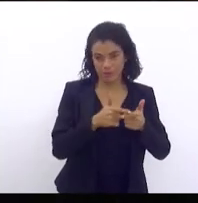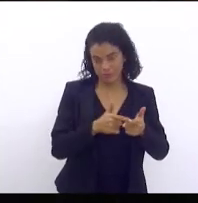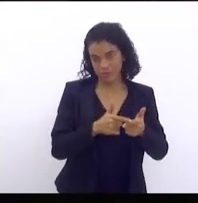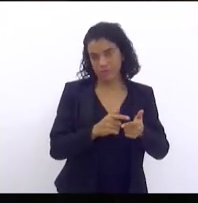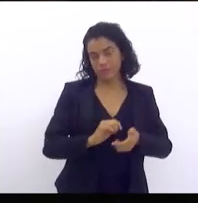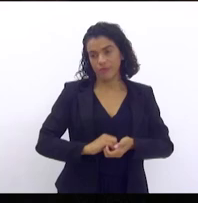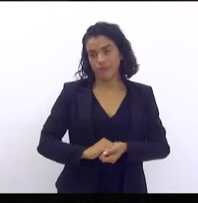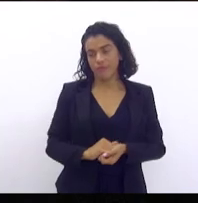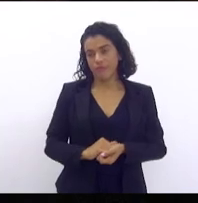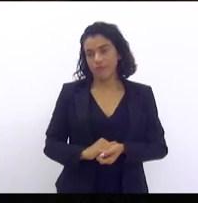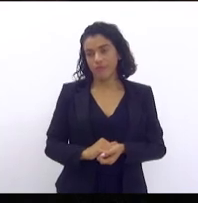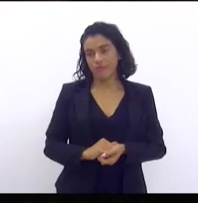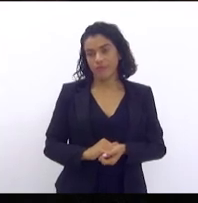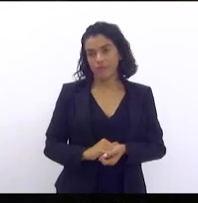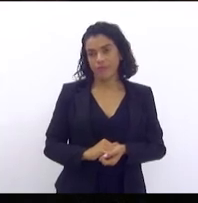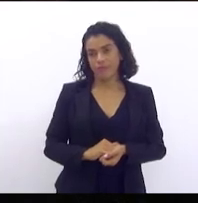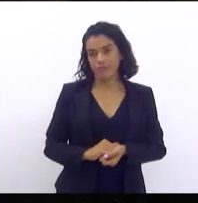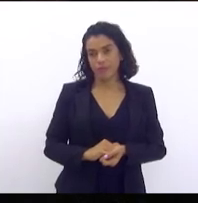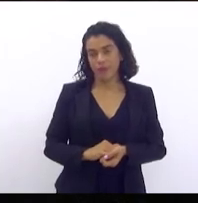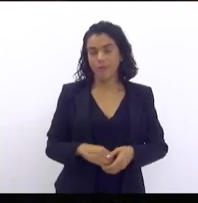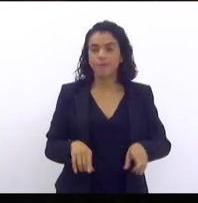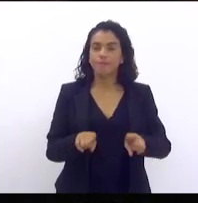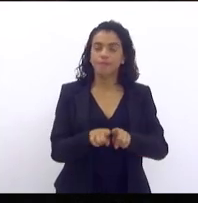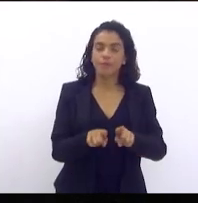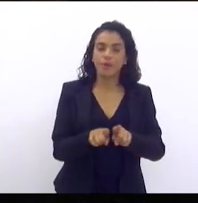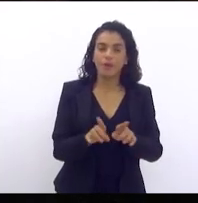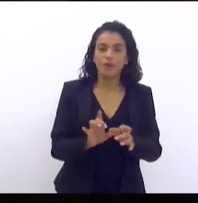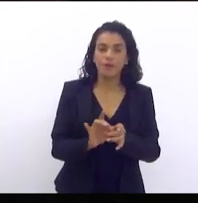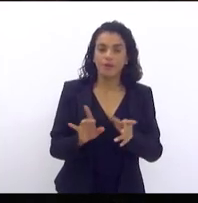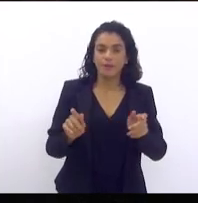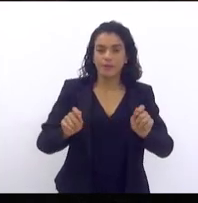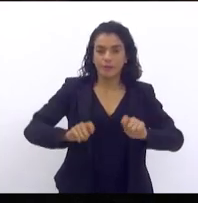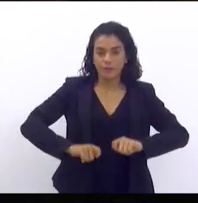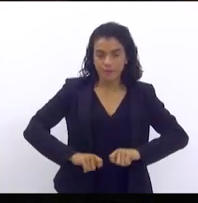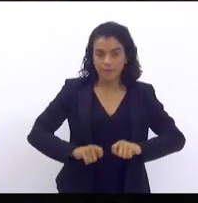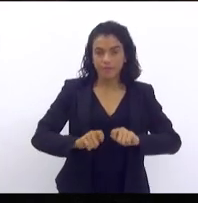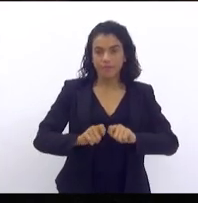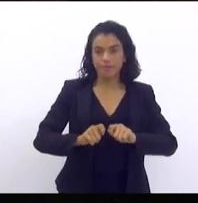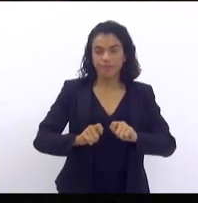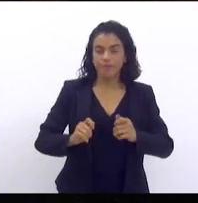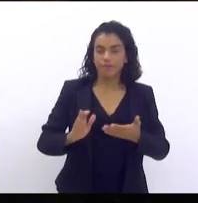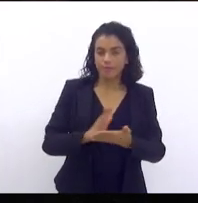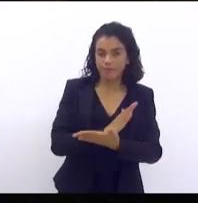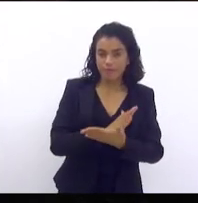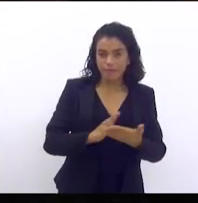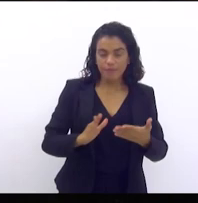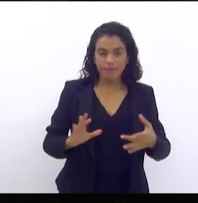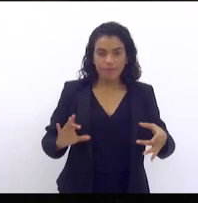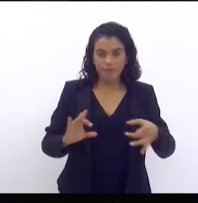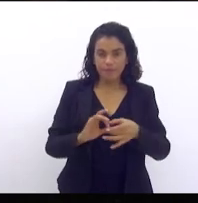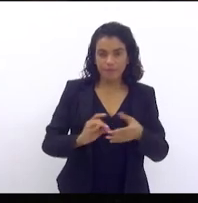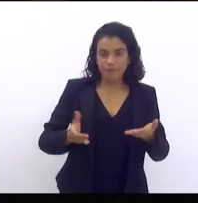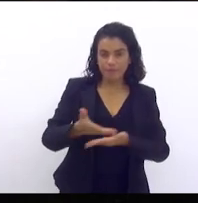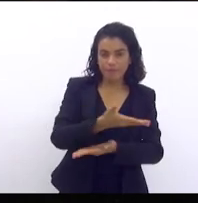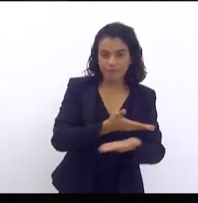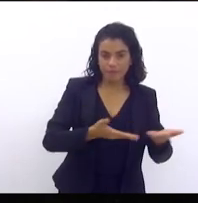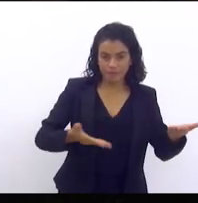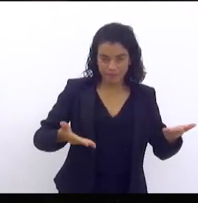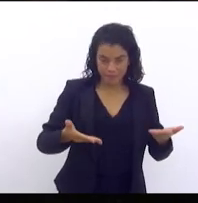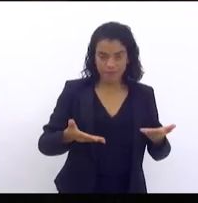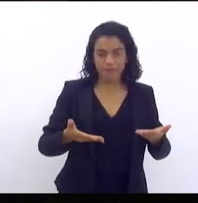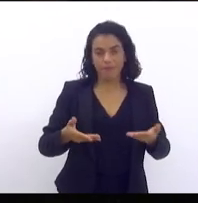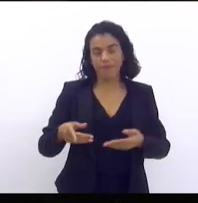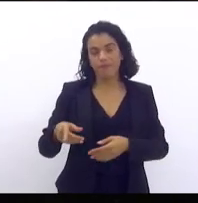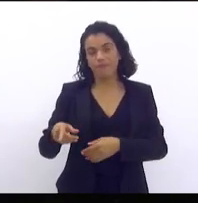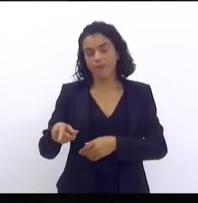algumas contradições e permitir algumas integrações